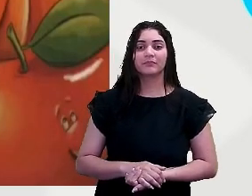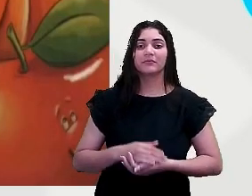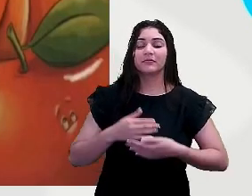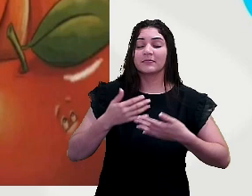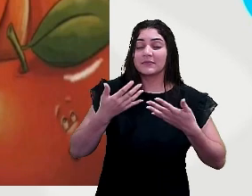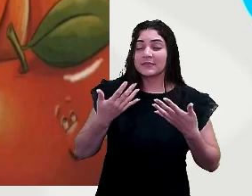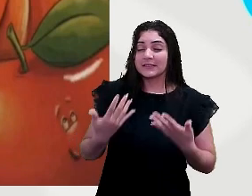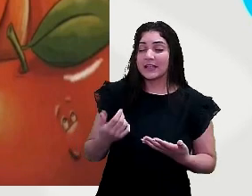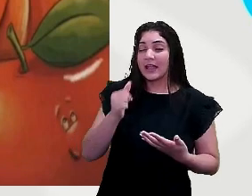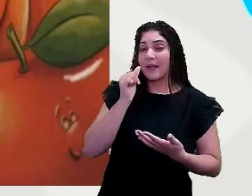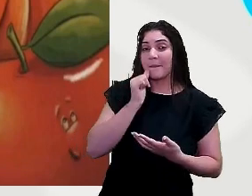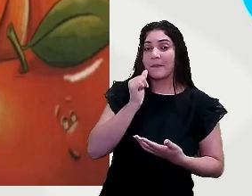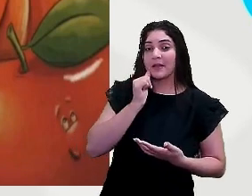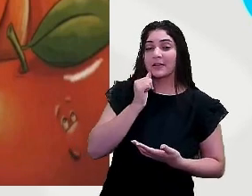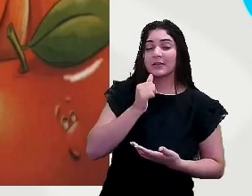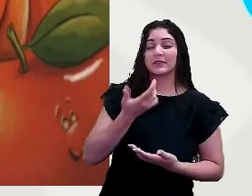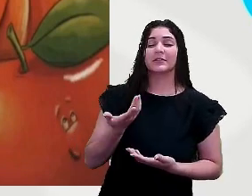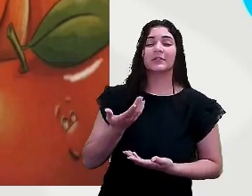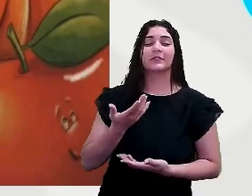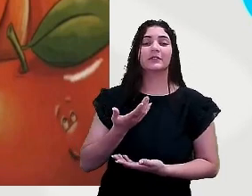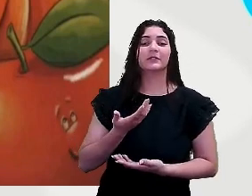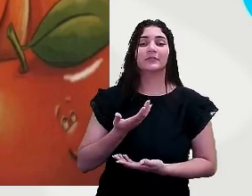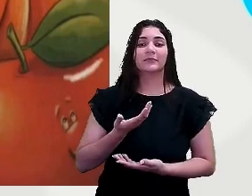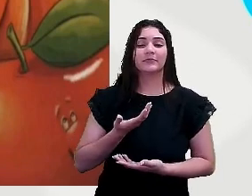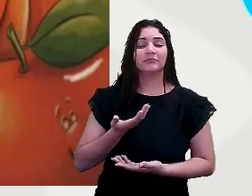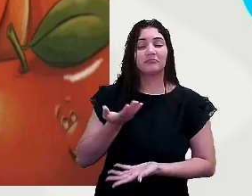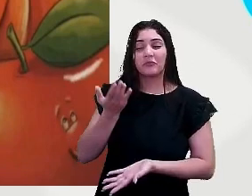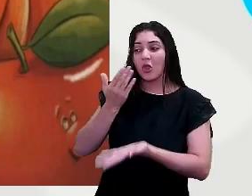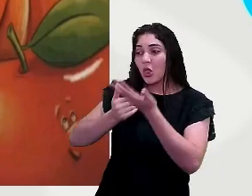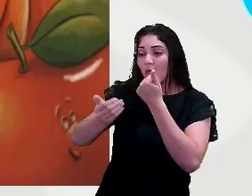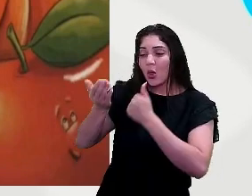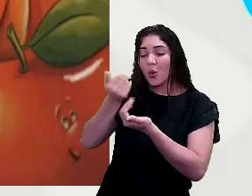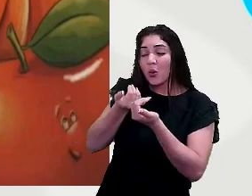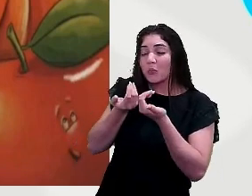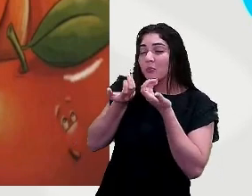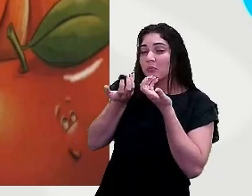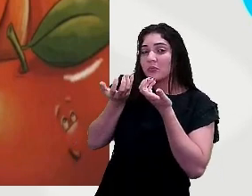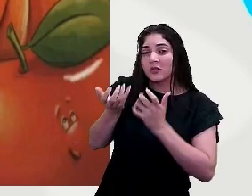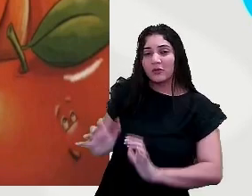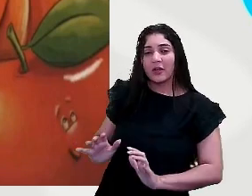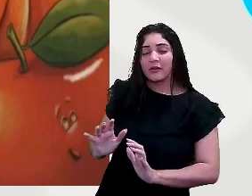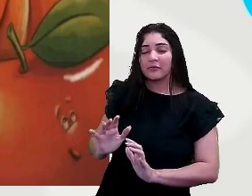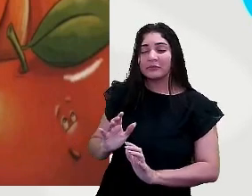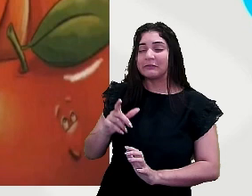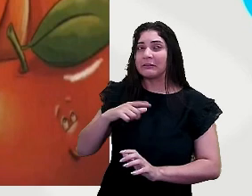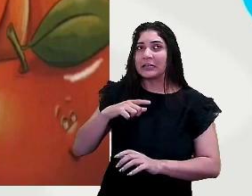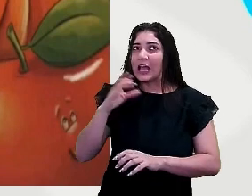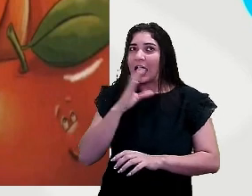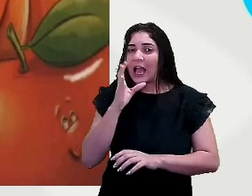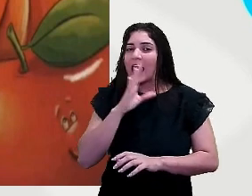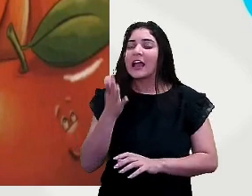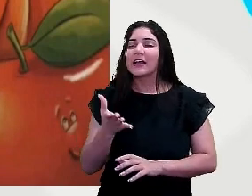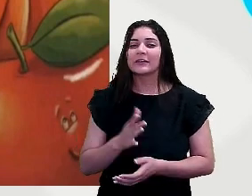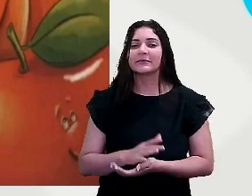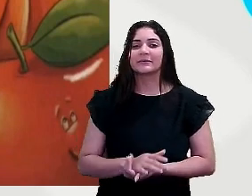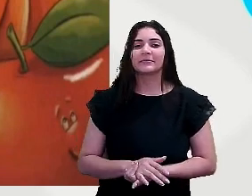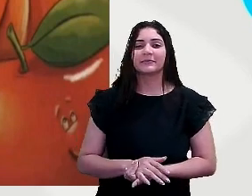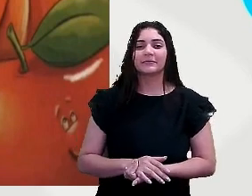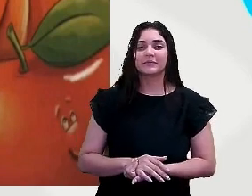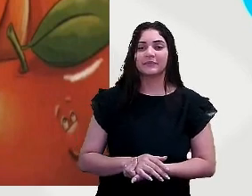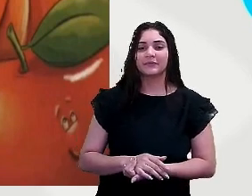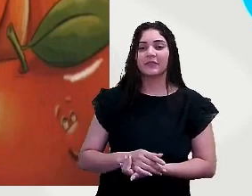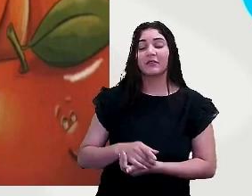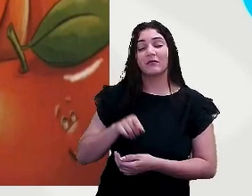Se a menina Joana não nos come nem nos quer, não demora muito, que